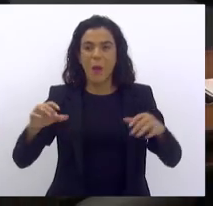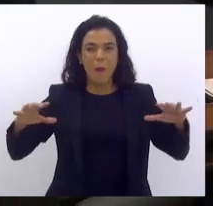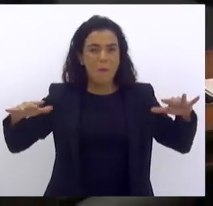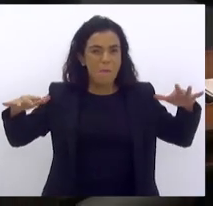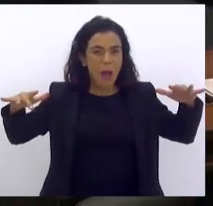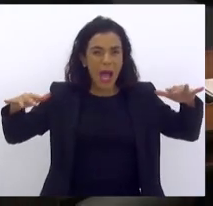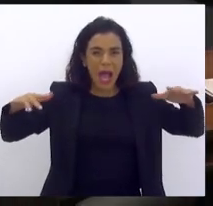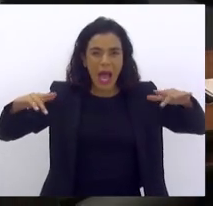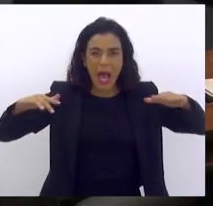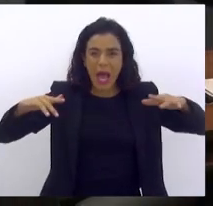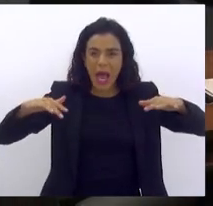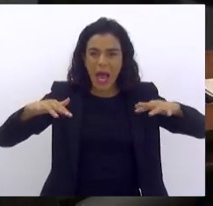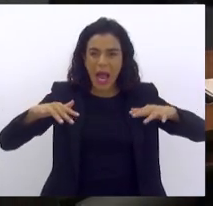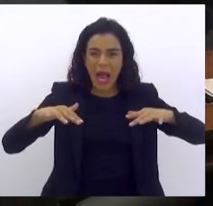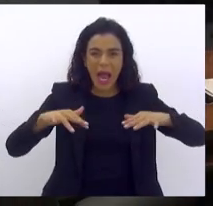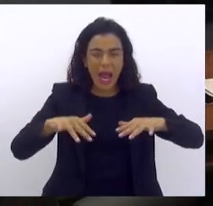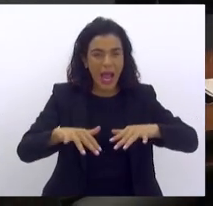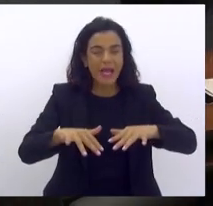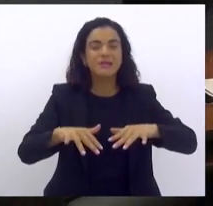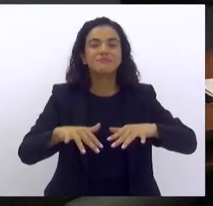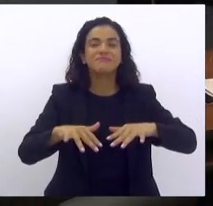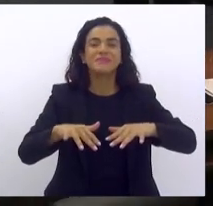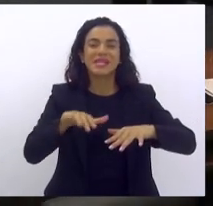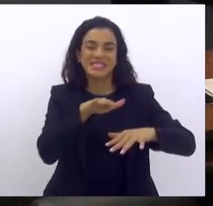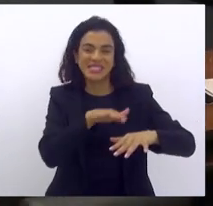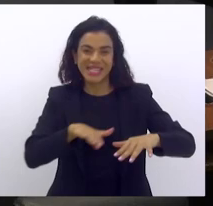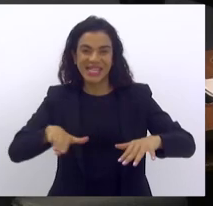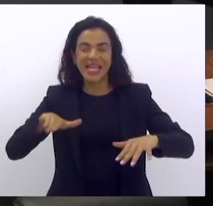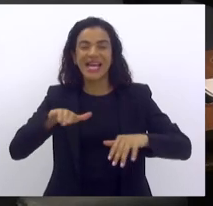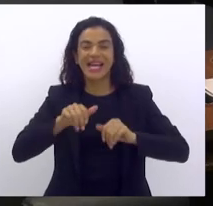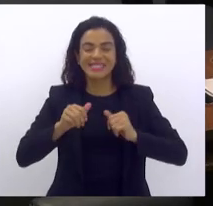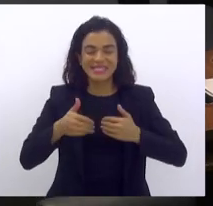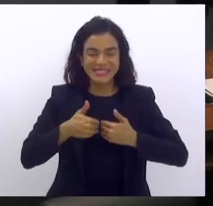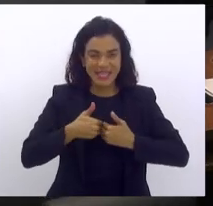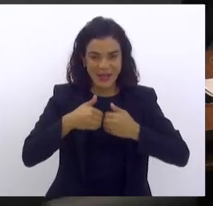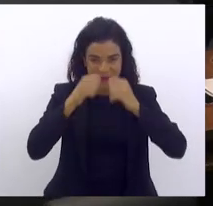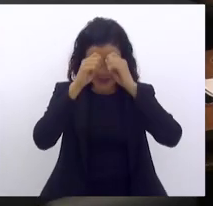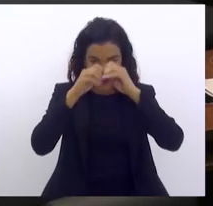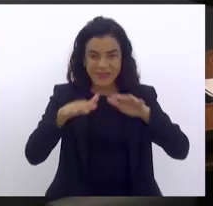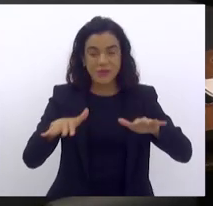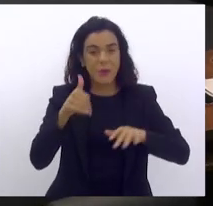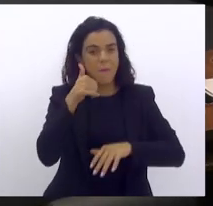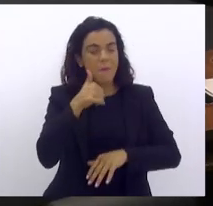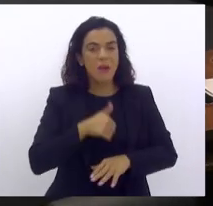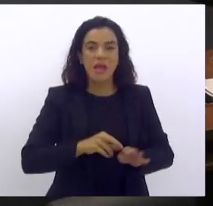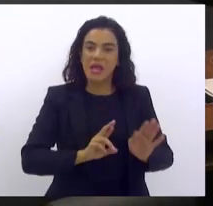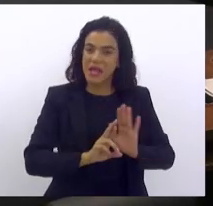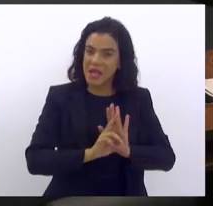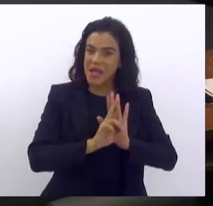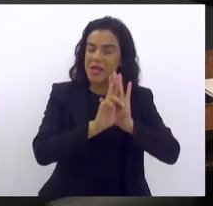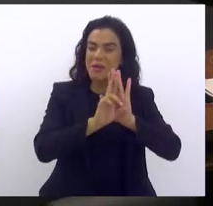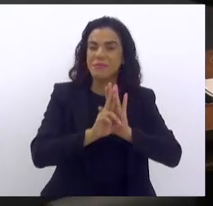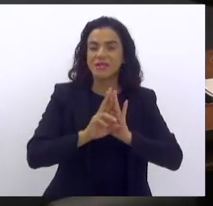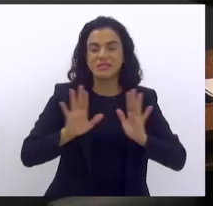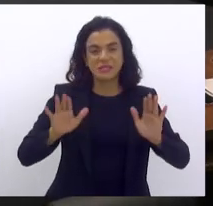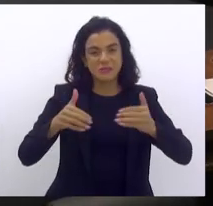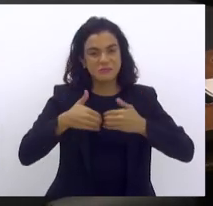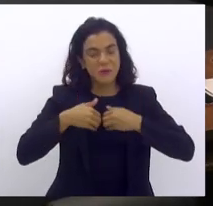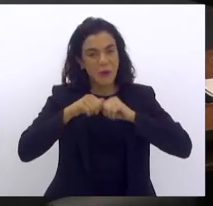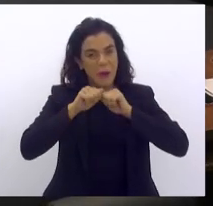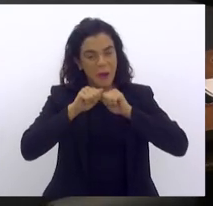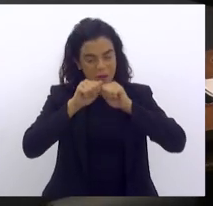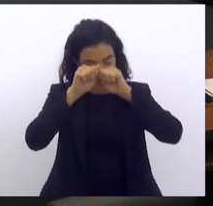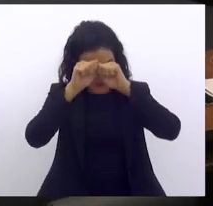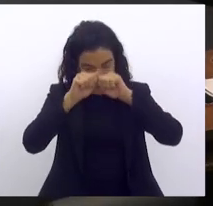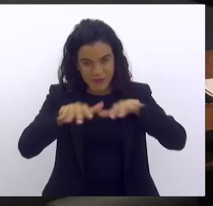trabalho maravilhoso com os deputados, tá? Fazendo um trabalho que realmente uma mulher representando aqui o autismo, é muito importante